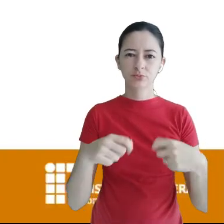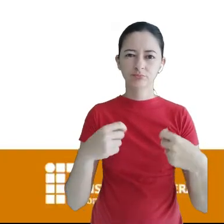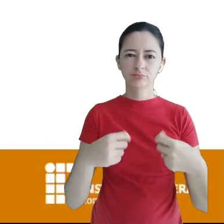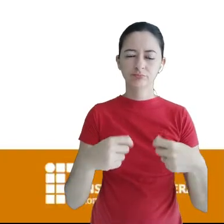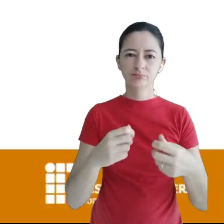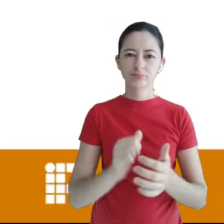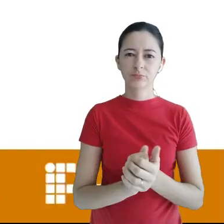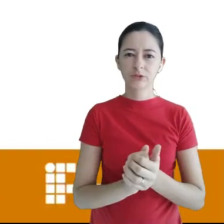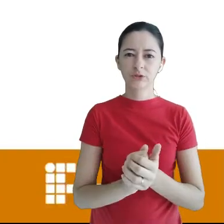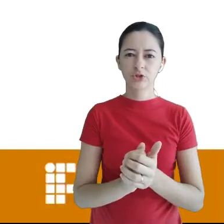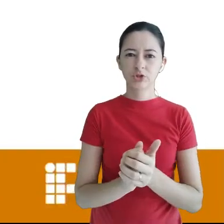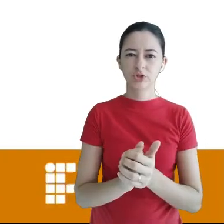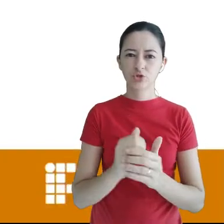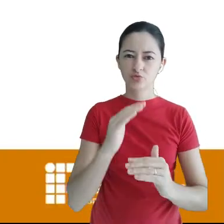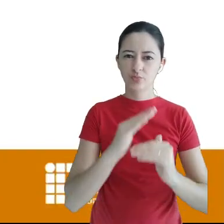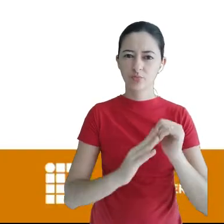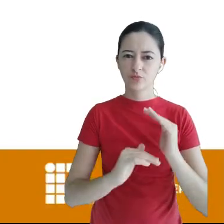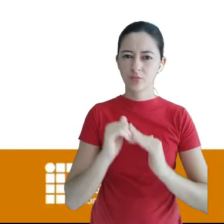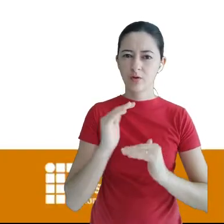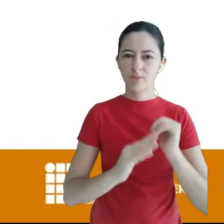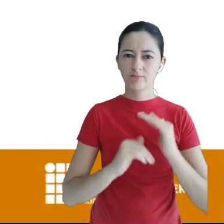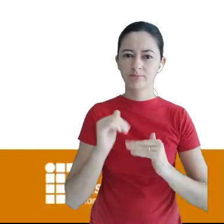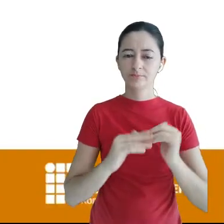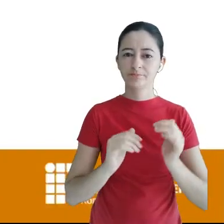Partida precisa de jogador?